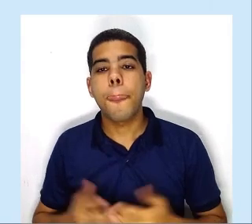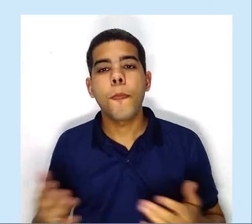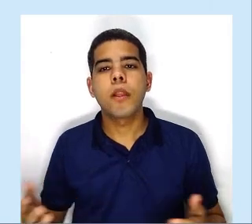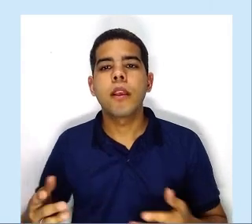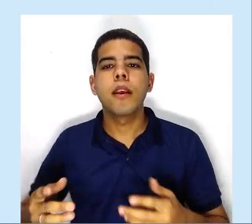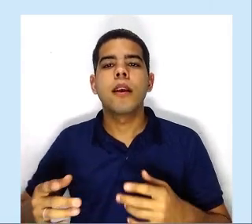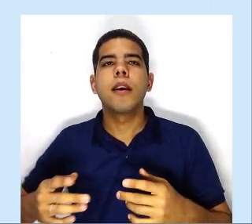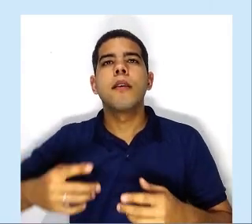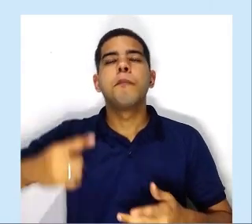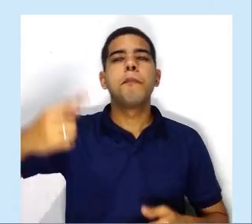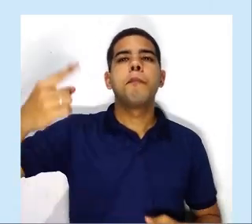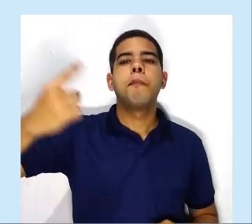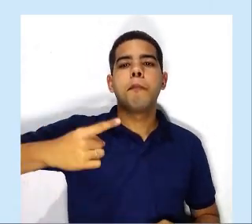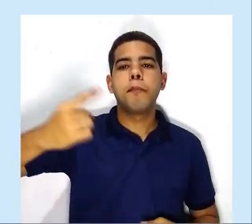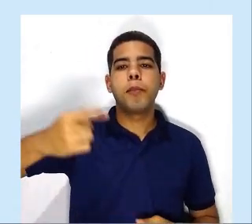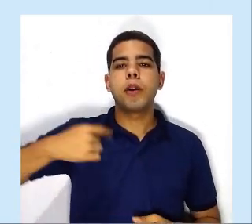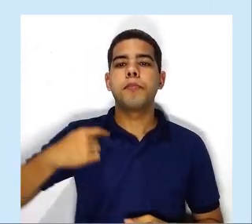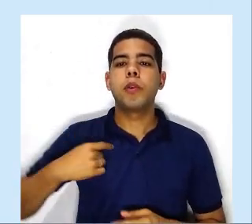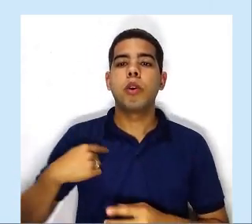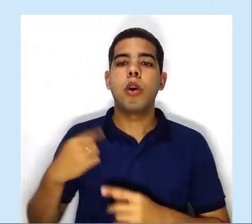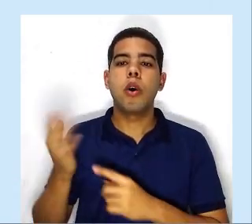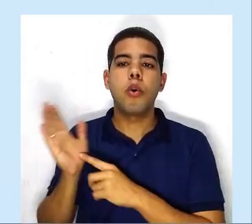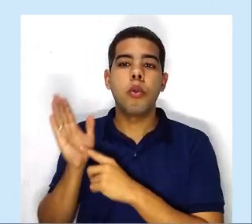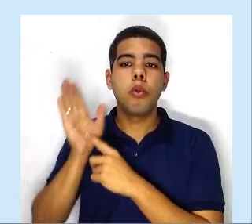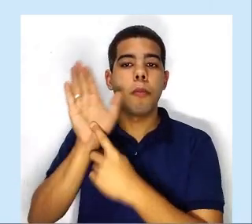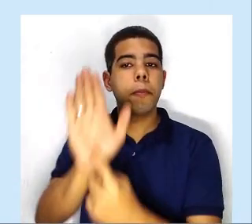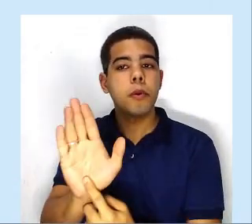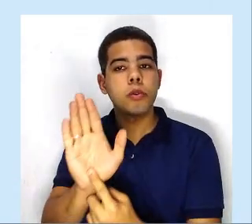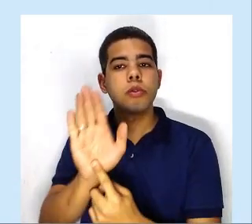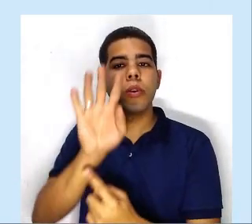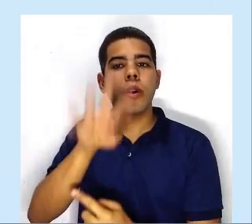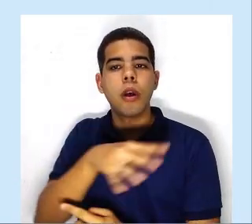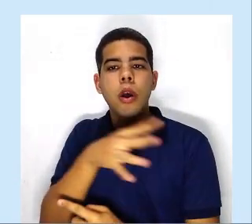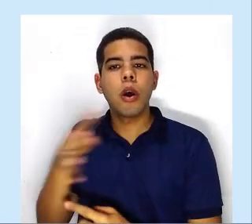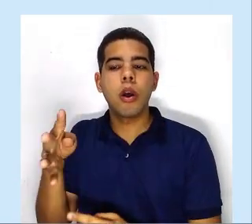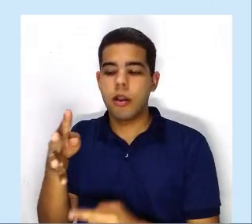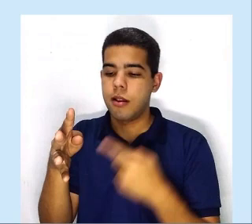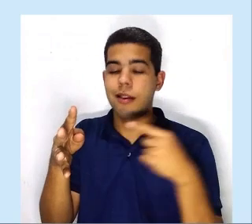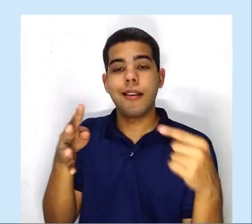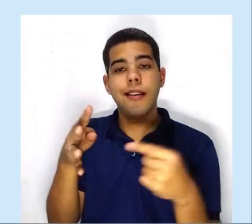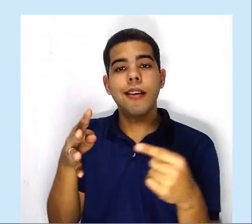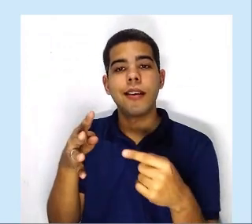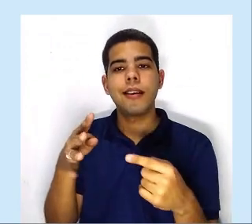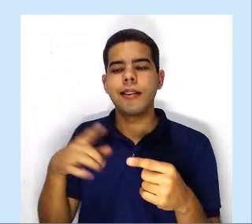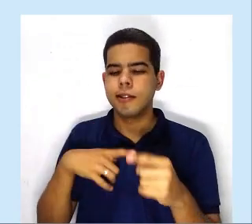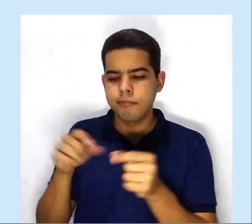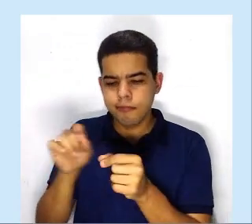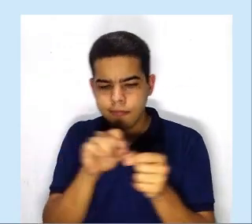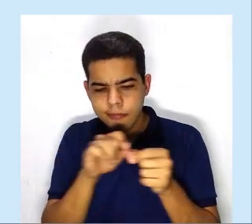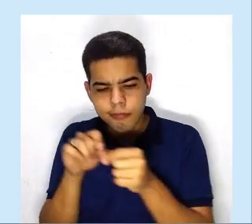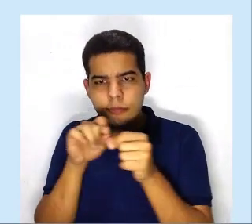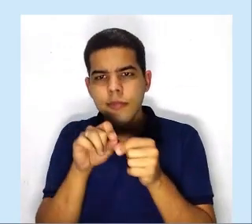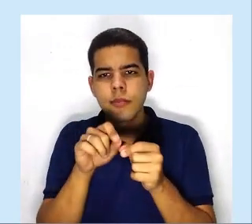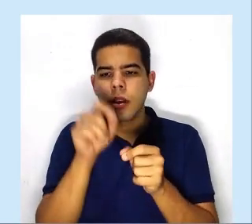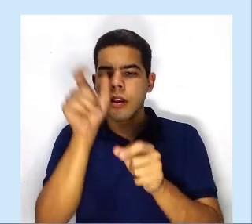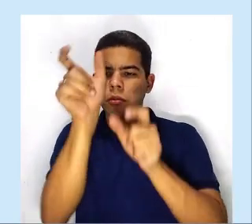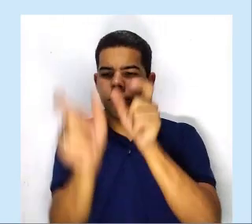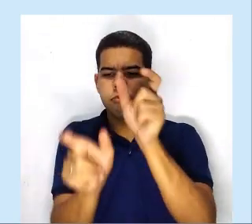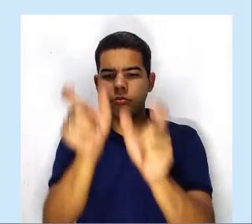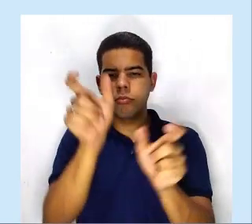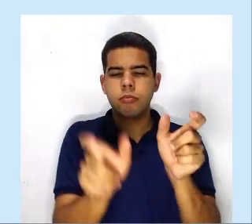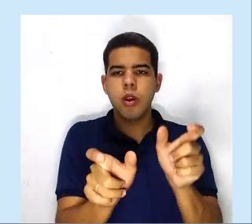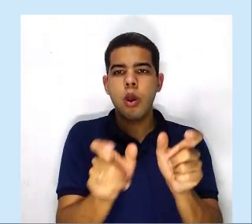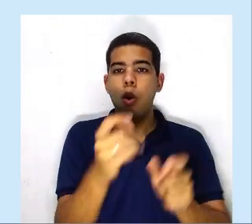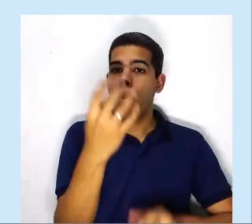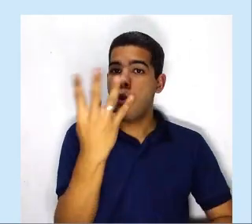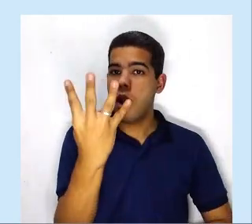primeiro momento, eu fiz a representação gráfica dos resultados com uma tabela. Construí uma tabela com 4 colunas